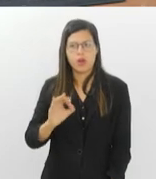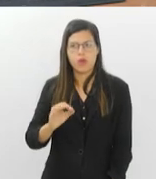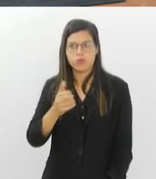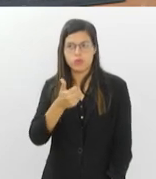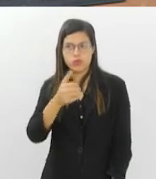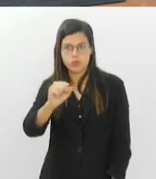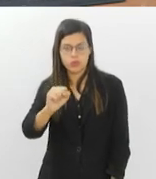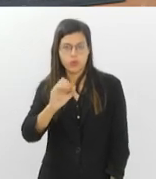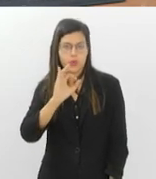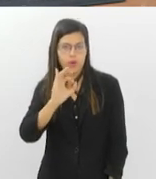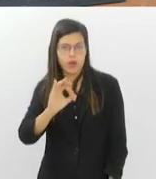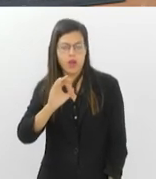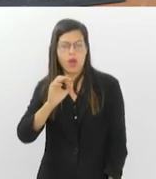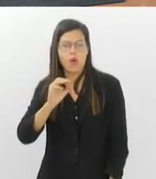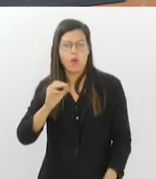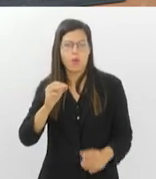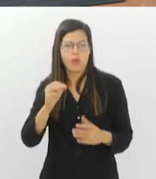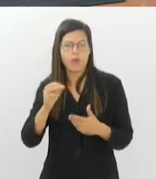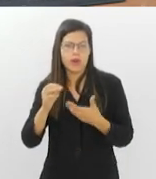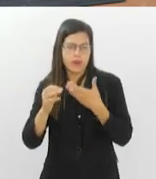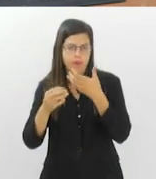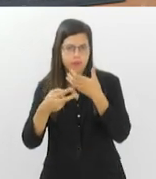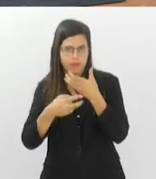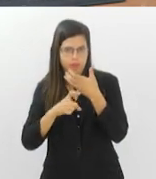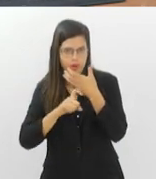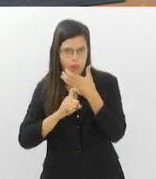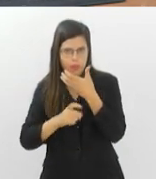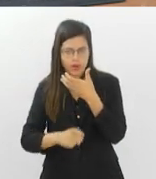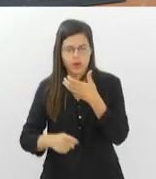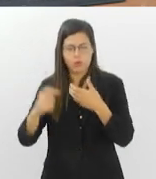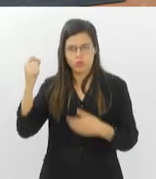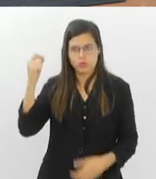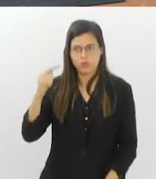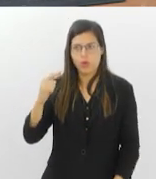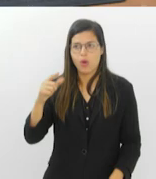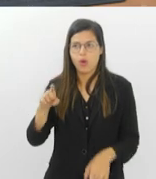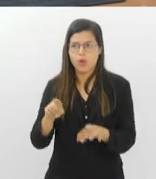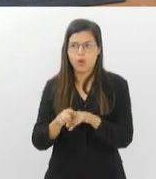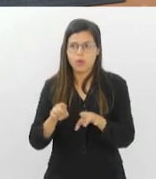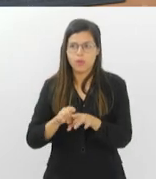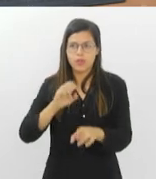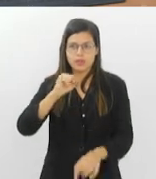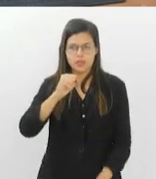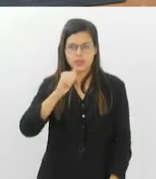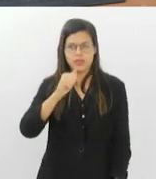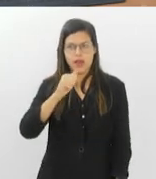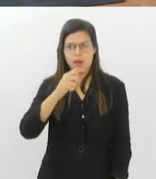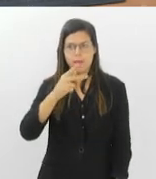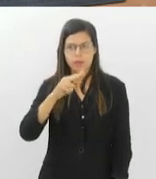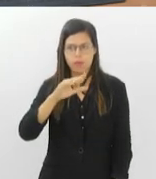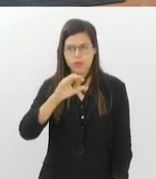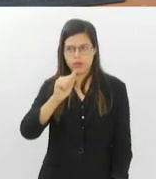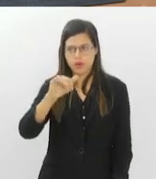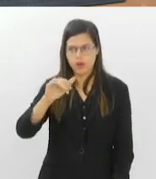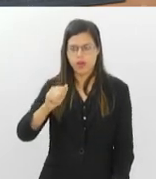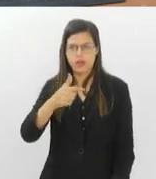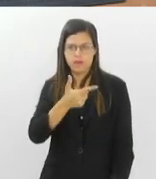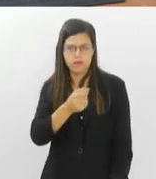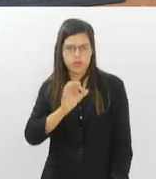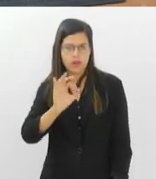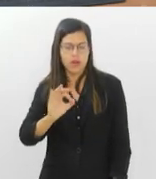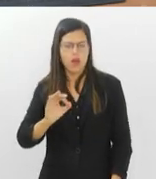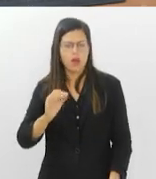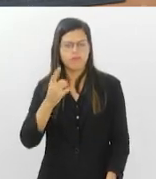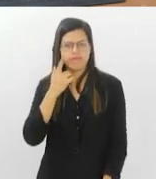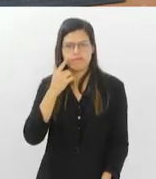graus agora nesse momento em Miguel Pereira, que está com sol. E Sapucaia está nublado, 20 graus nesse momento. Vamos ver agora como está o tempo